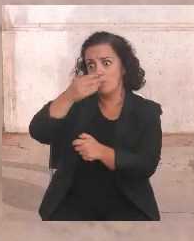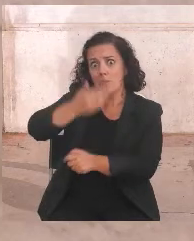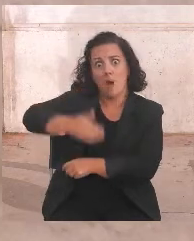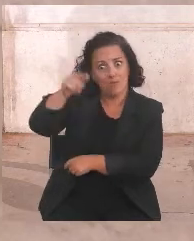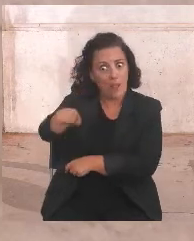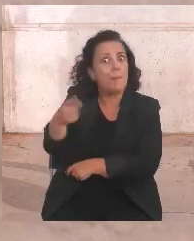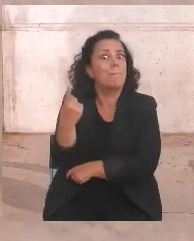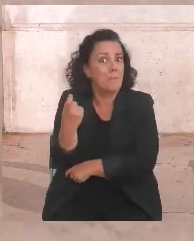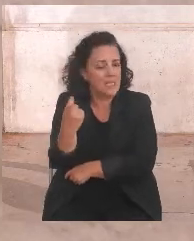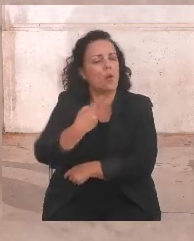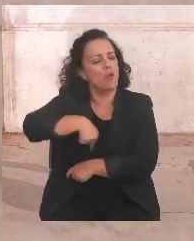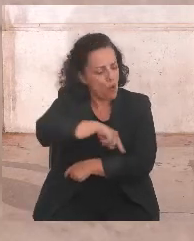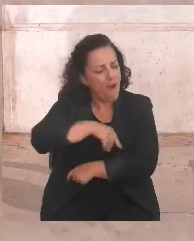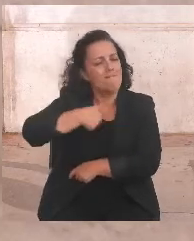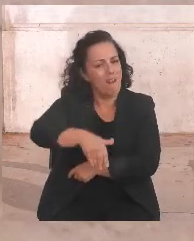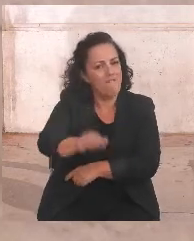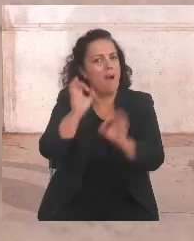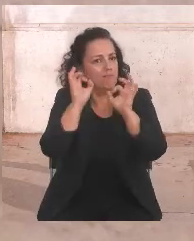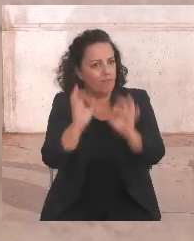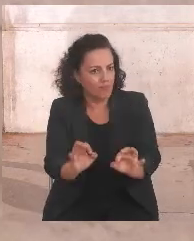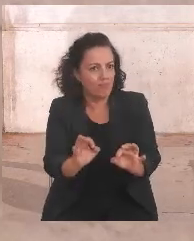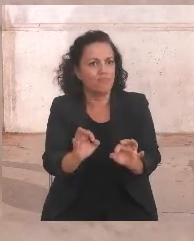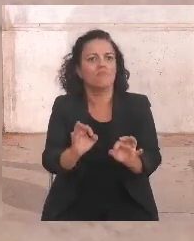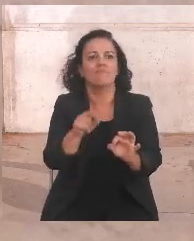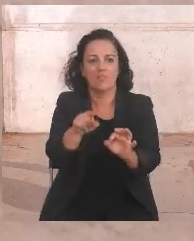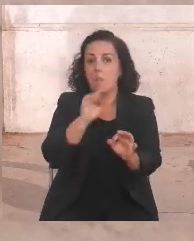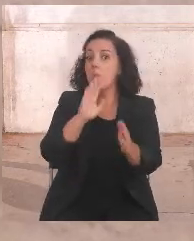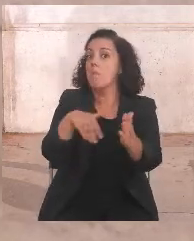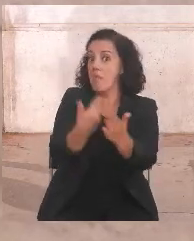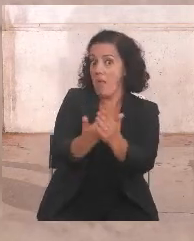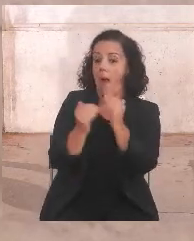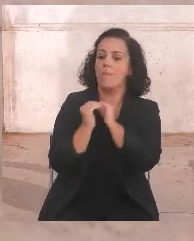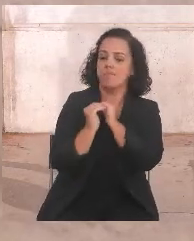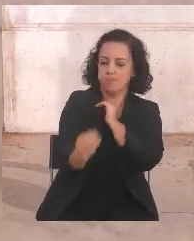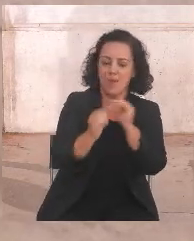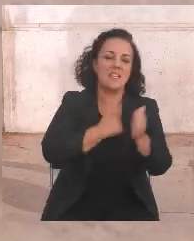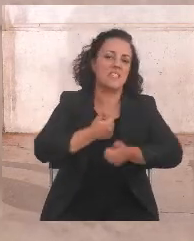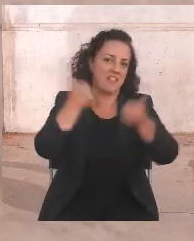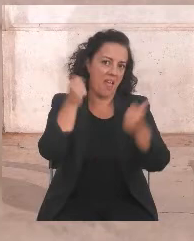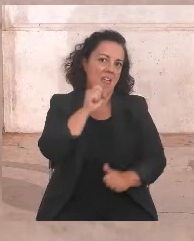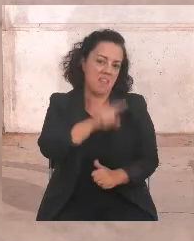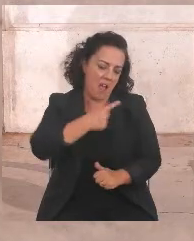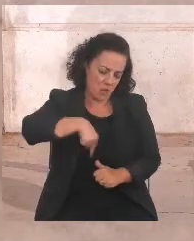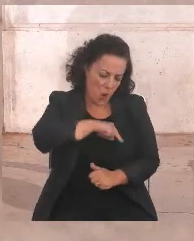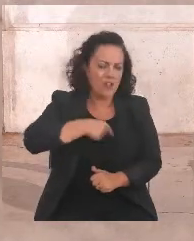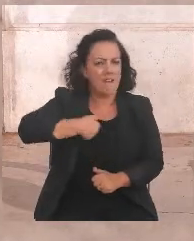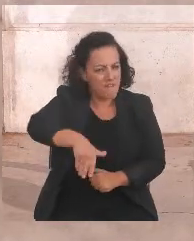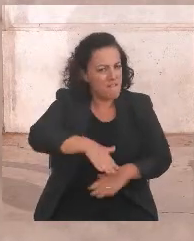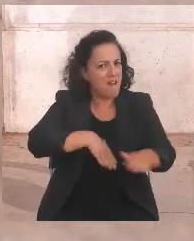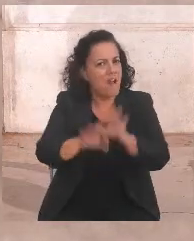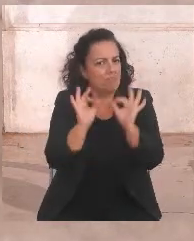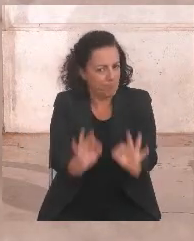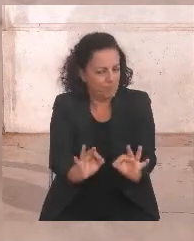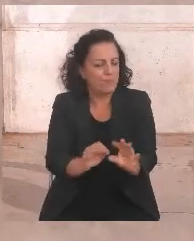É isso que vamos fazer. É isso que pode descarbonizar a cidade e é isso que vamos fazer.